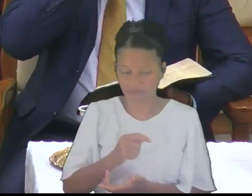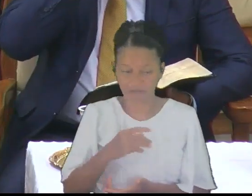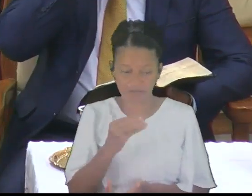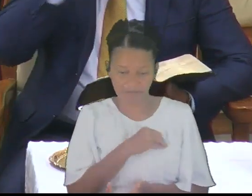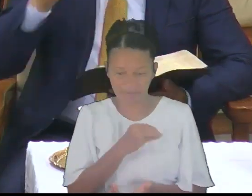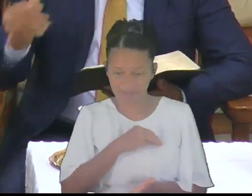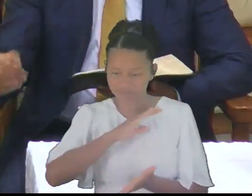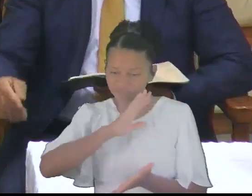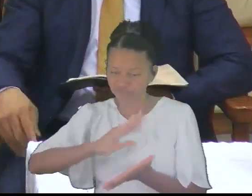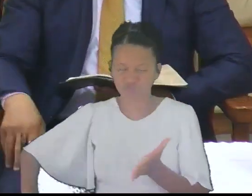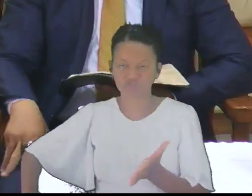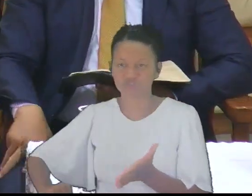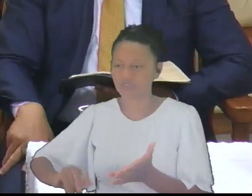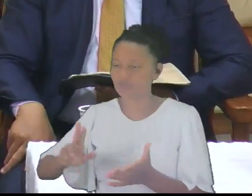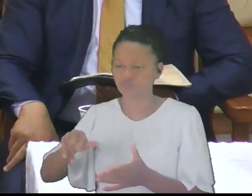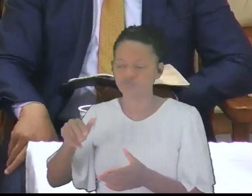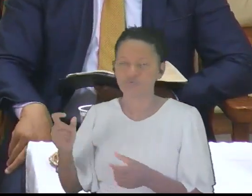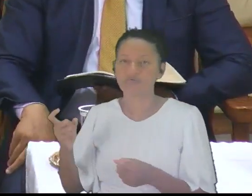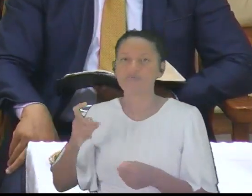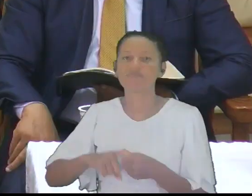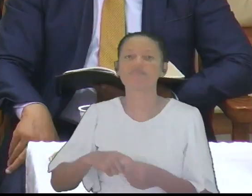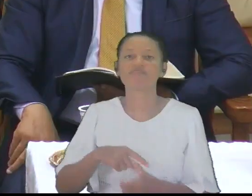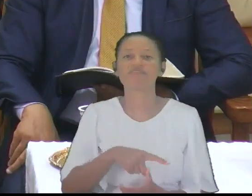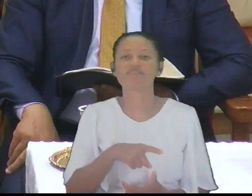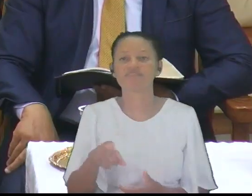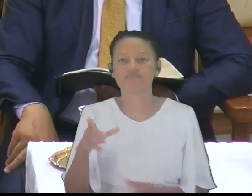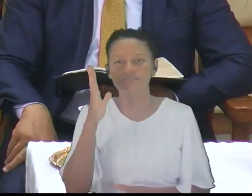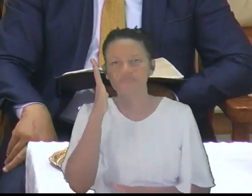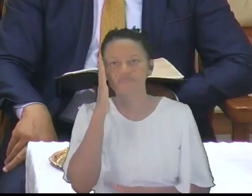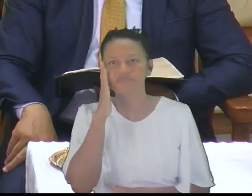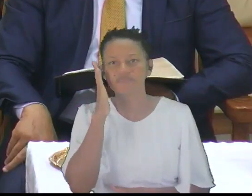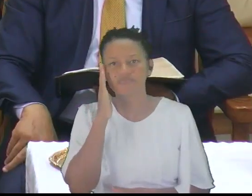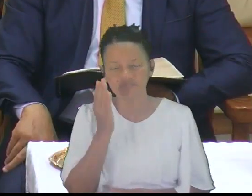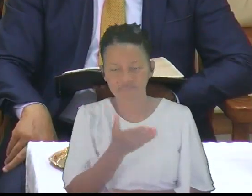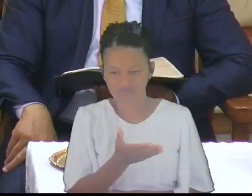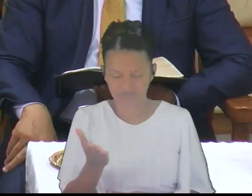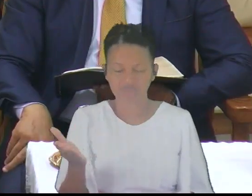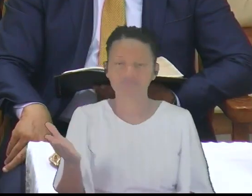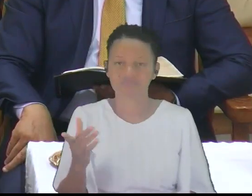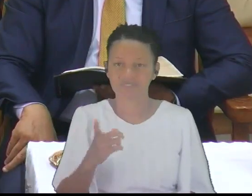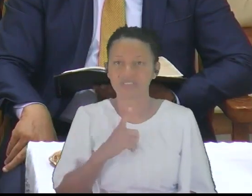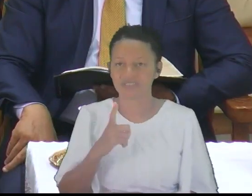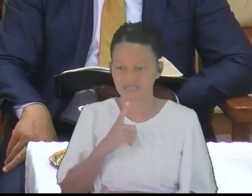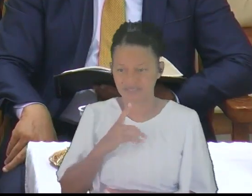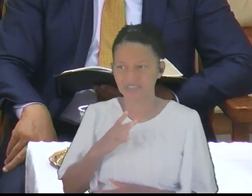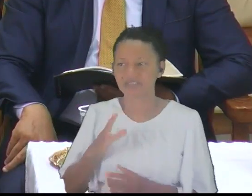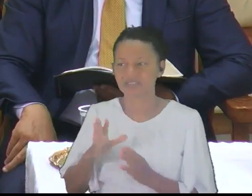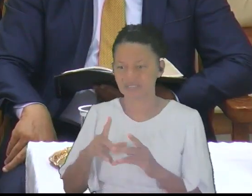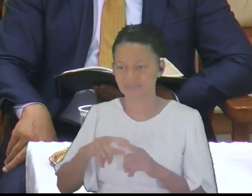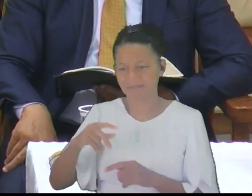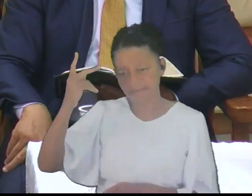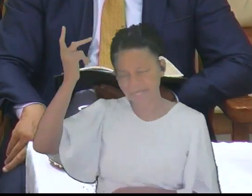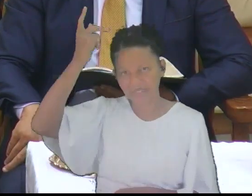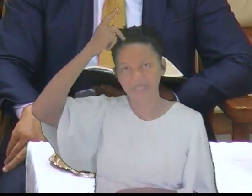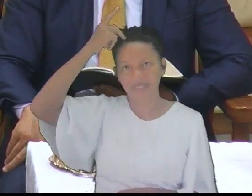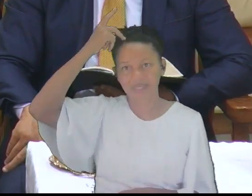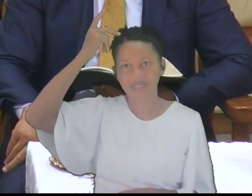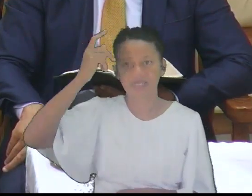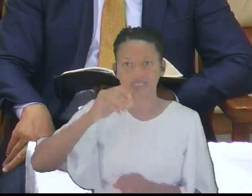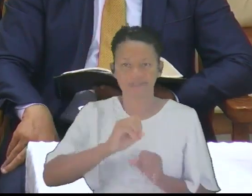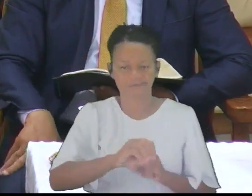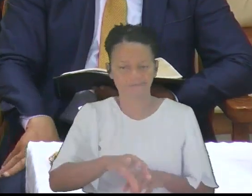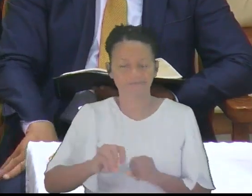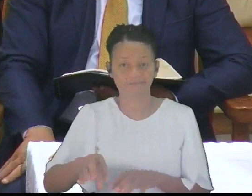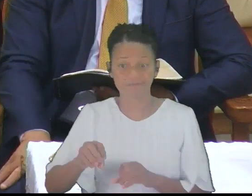para nunca mais voltar. Não sei se vocês sabem que existe uma denominação evangélica, até pentecostal, que ensina